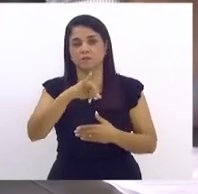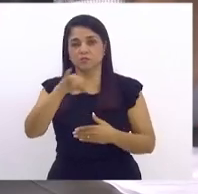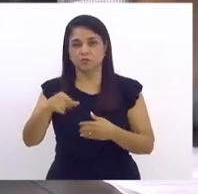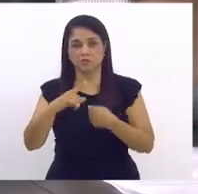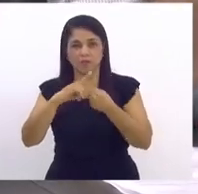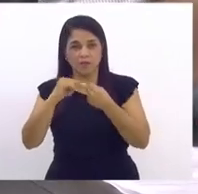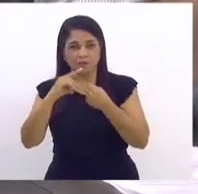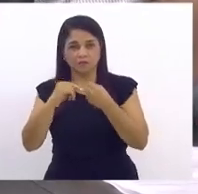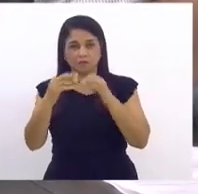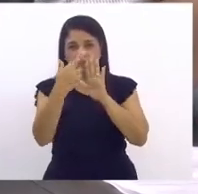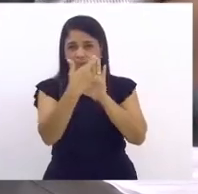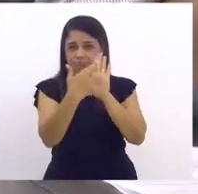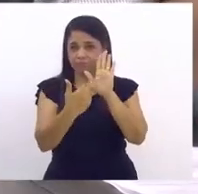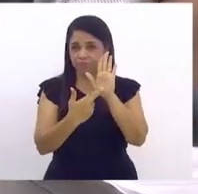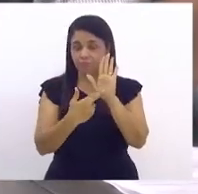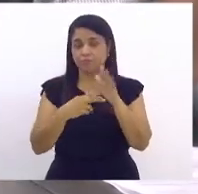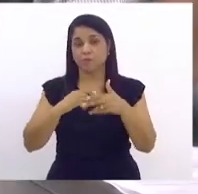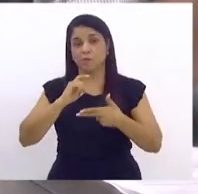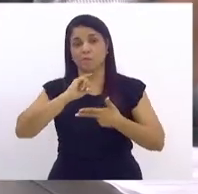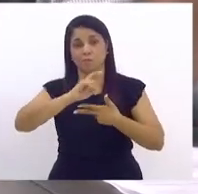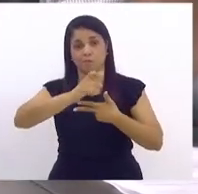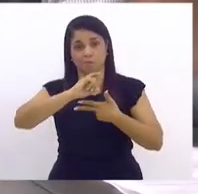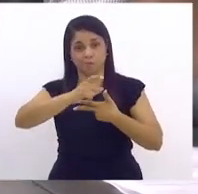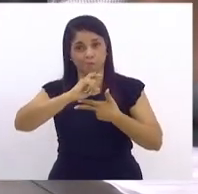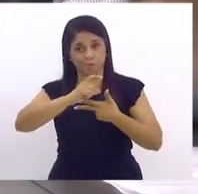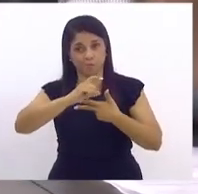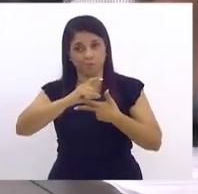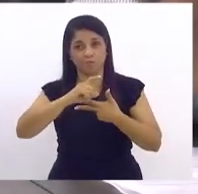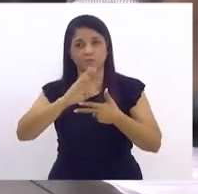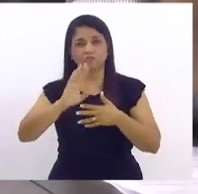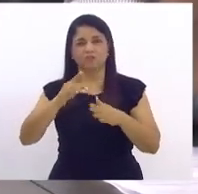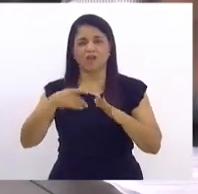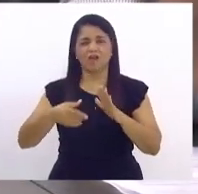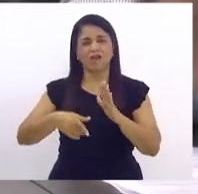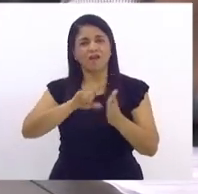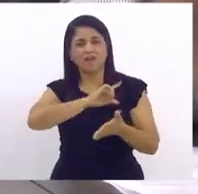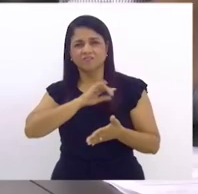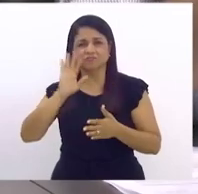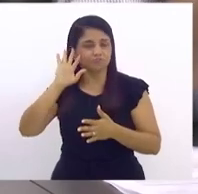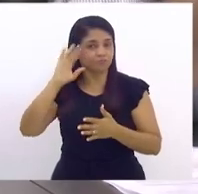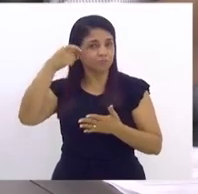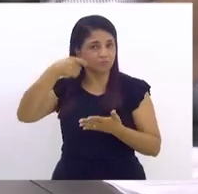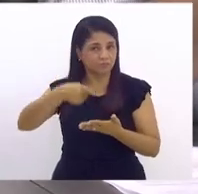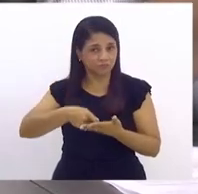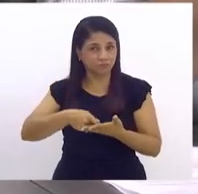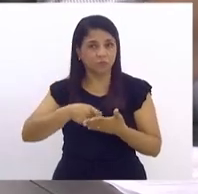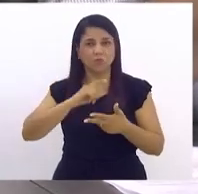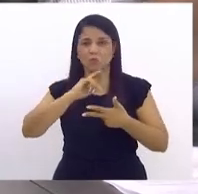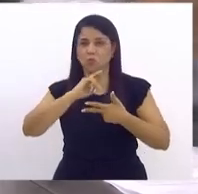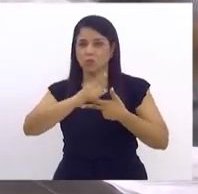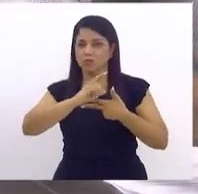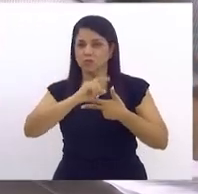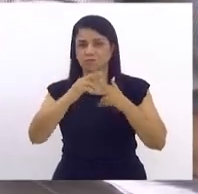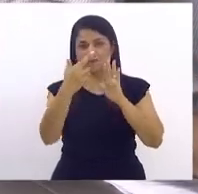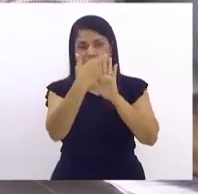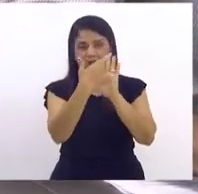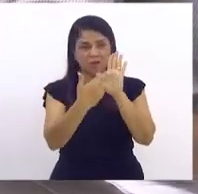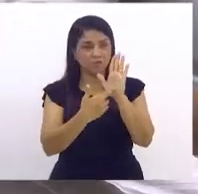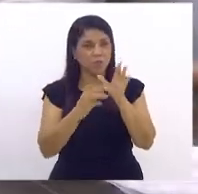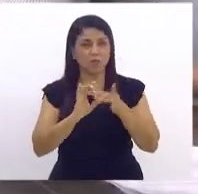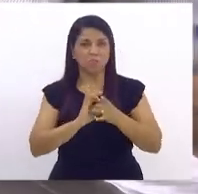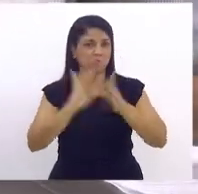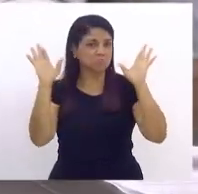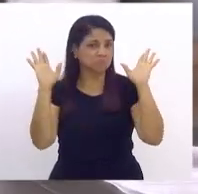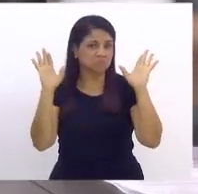de regulamentação pelo Poder Executivo. A gente já tinha decidido aqui que o Executivo regulamenta o que quiser